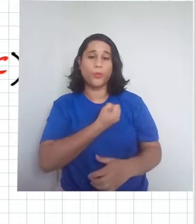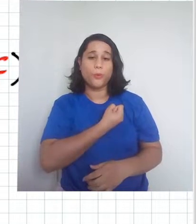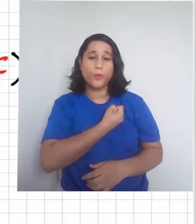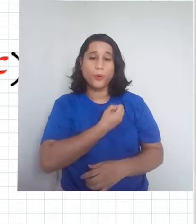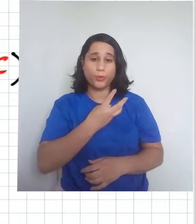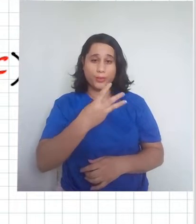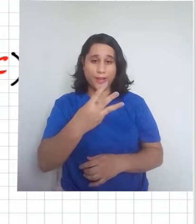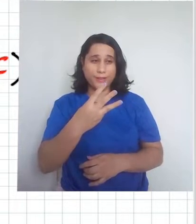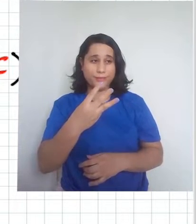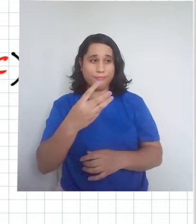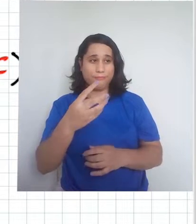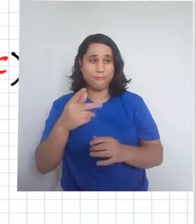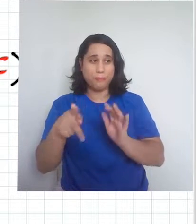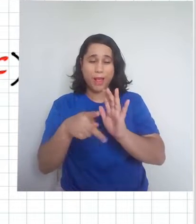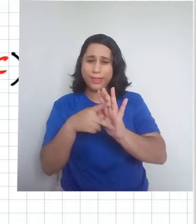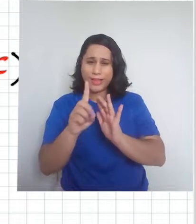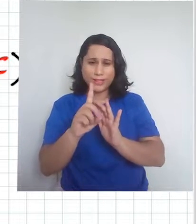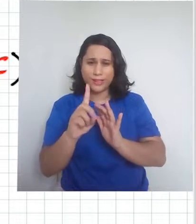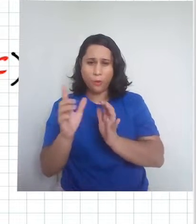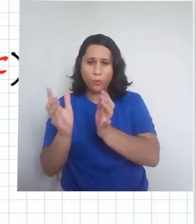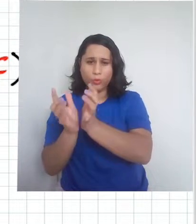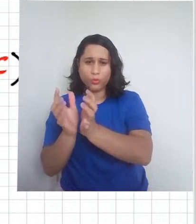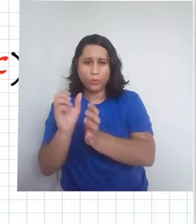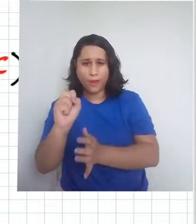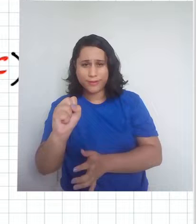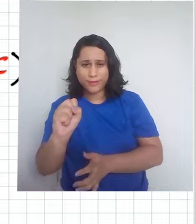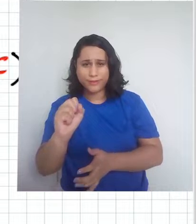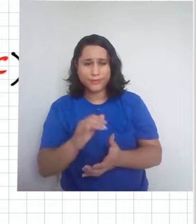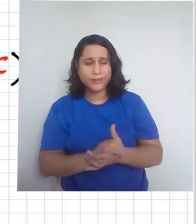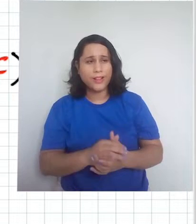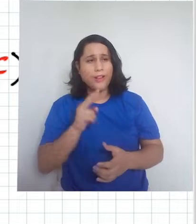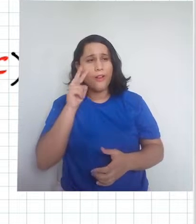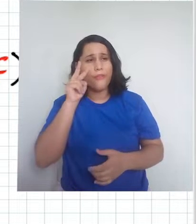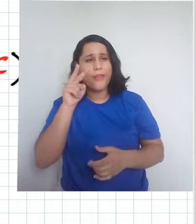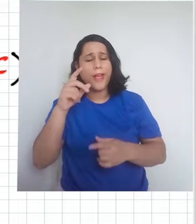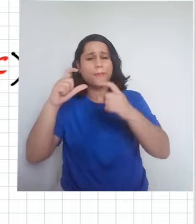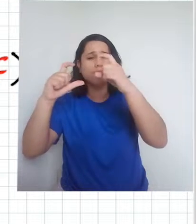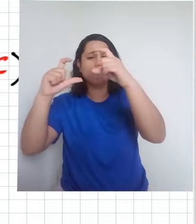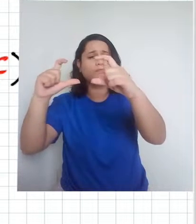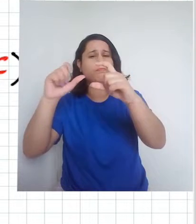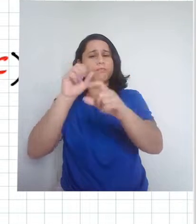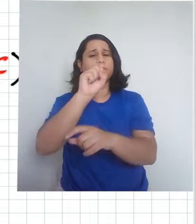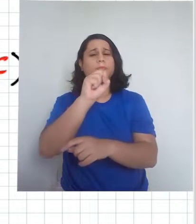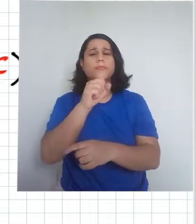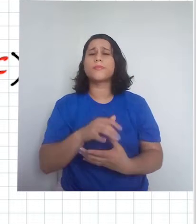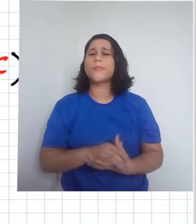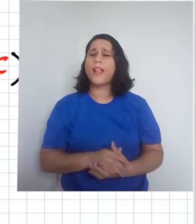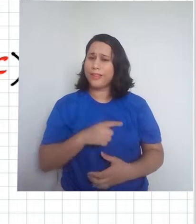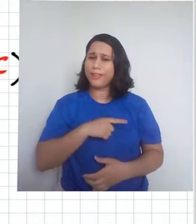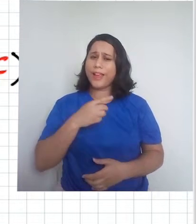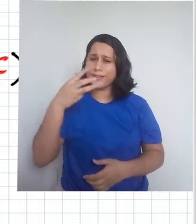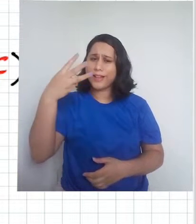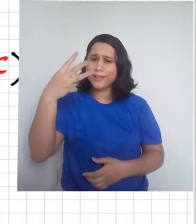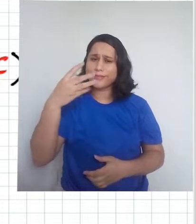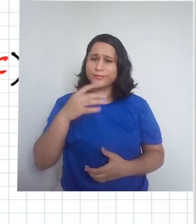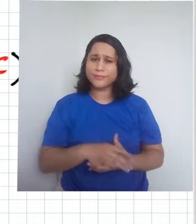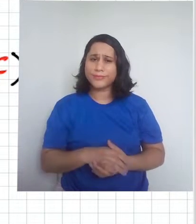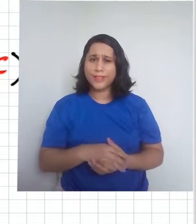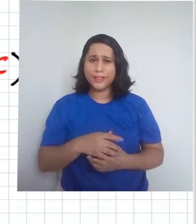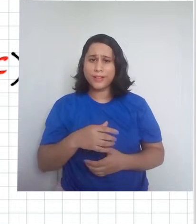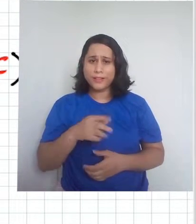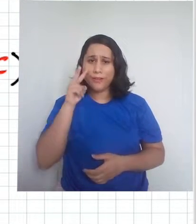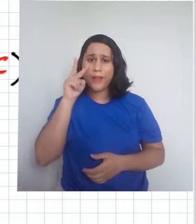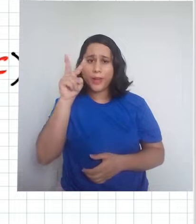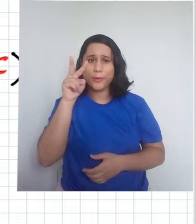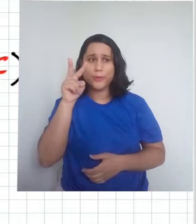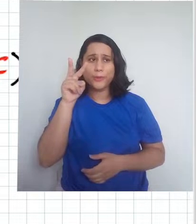3 não pertence ao conjunto S. Olhe para o conjunto, identifica o 3. Você está vendo